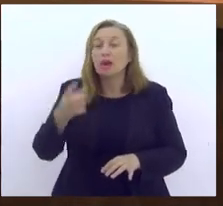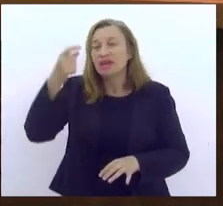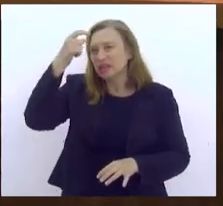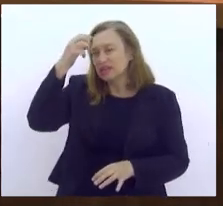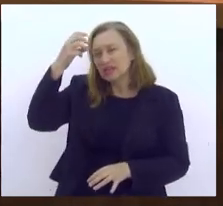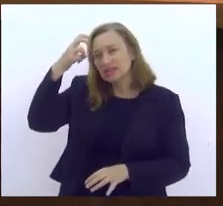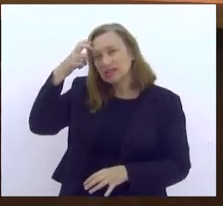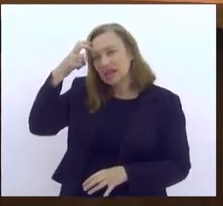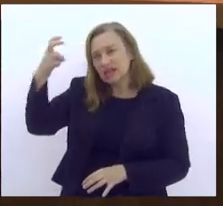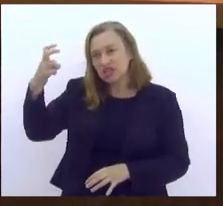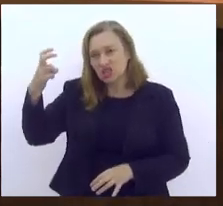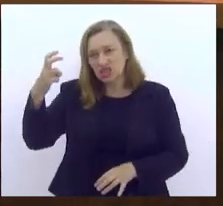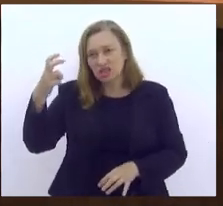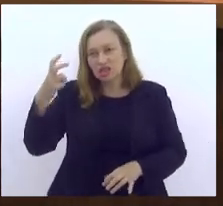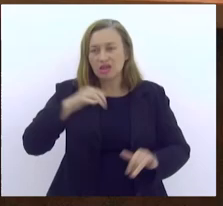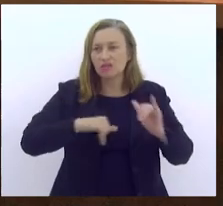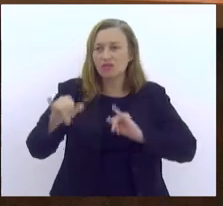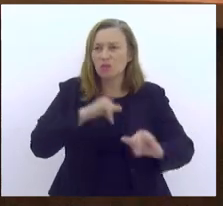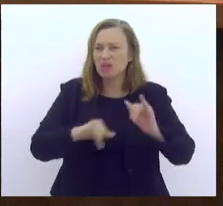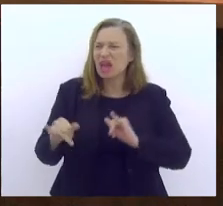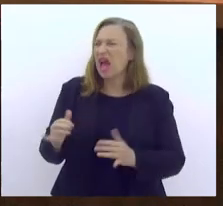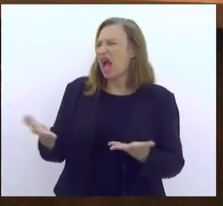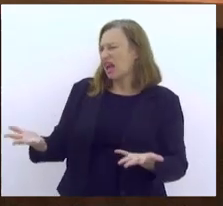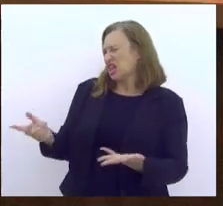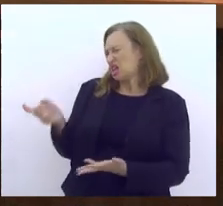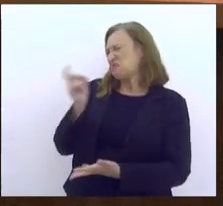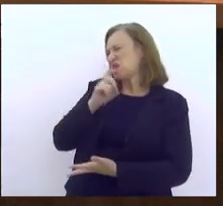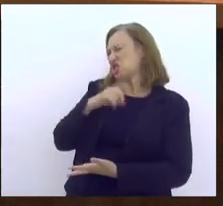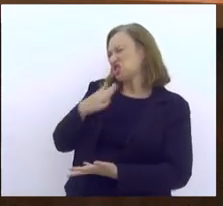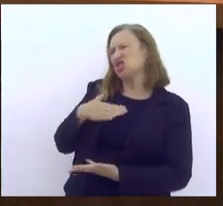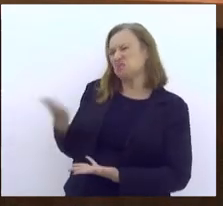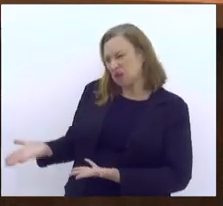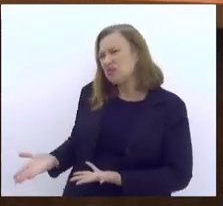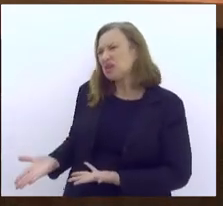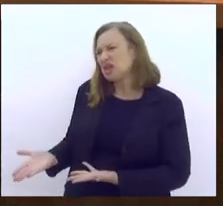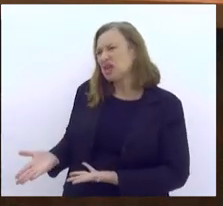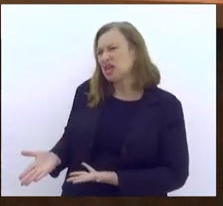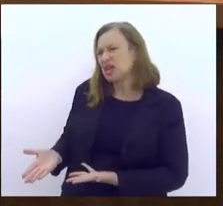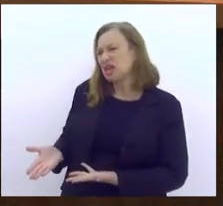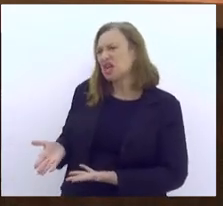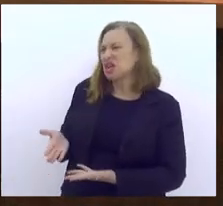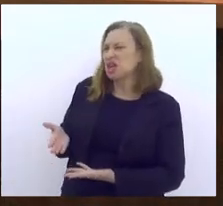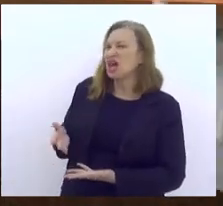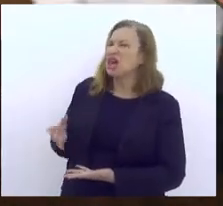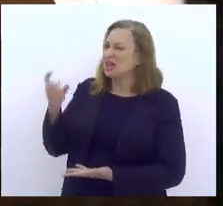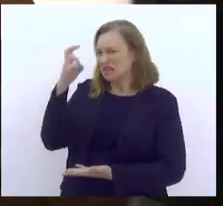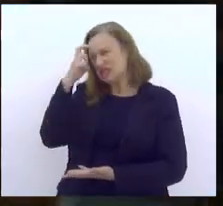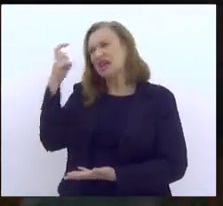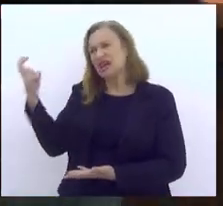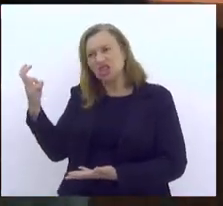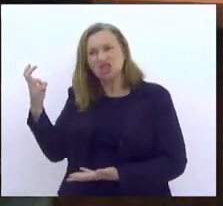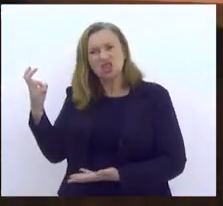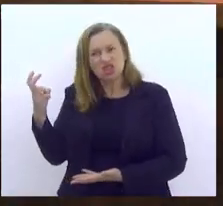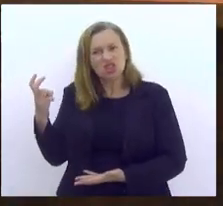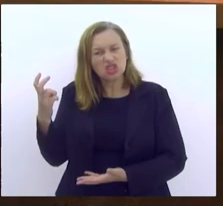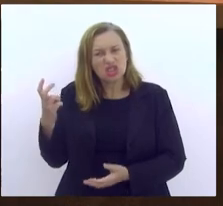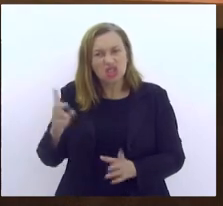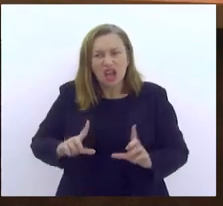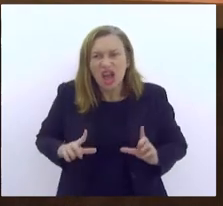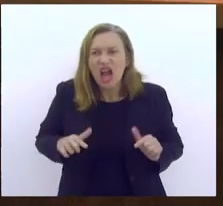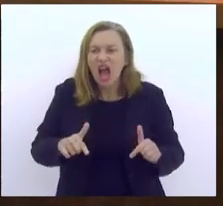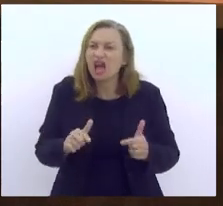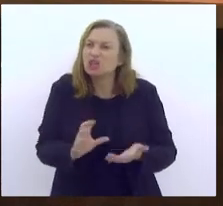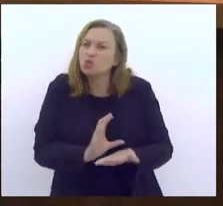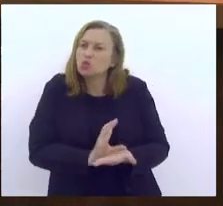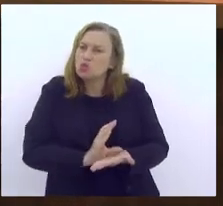não me venha com mentiras, não me venha com falácias. Inteligência se faz com